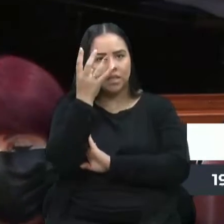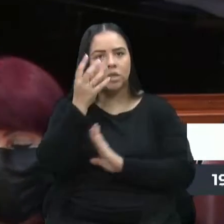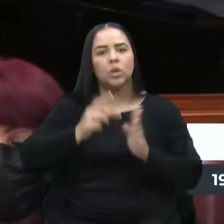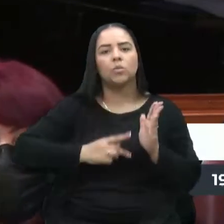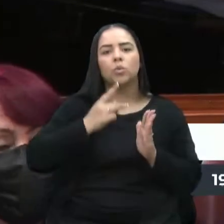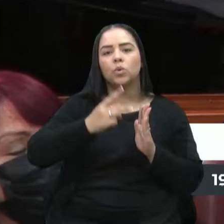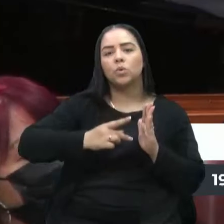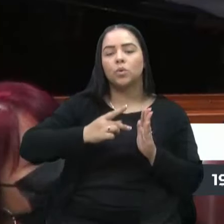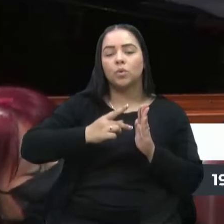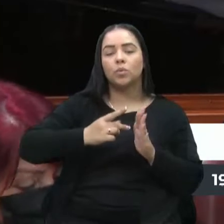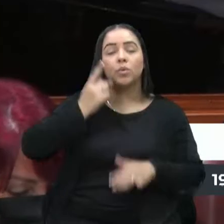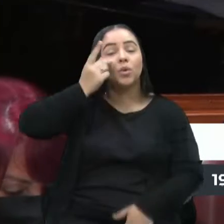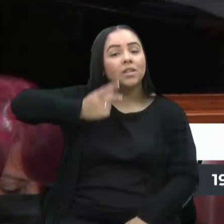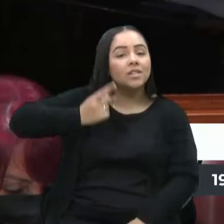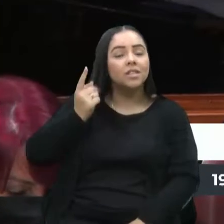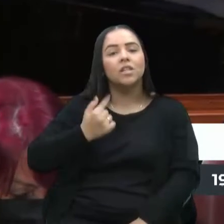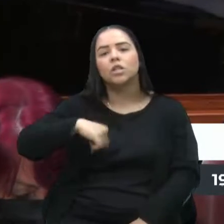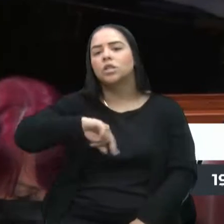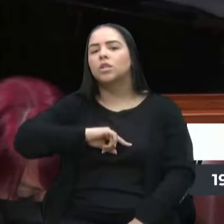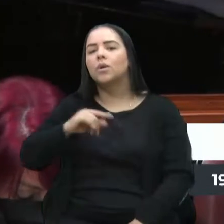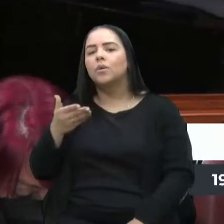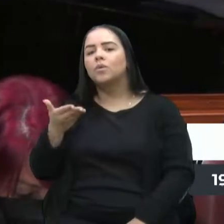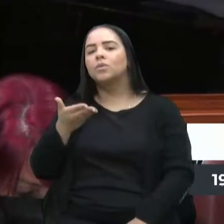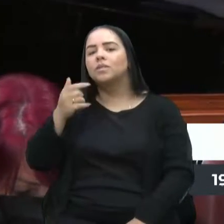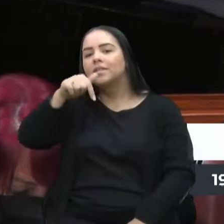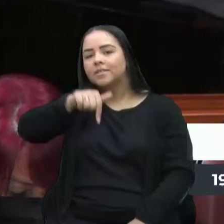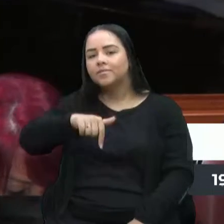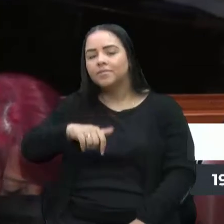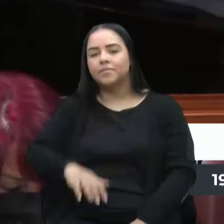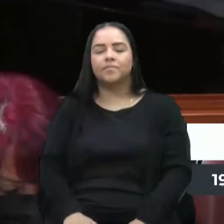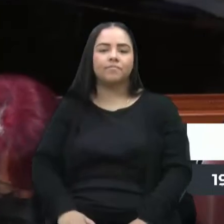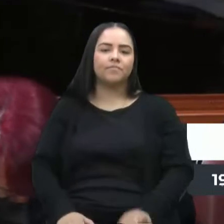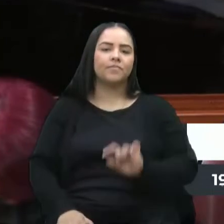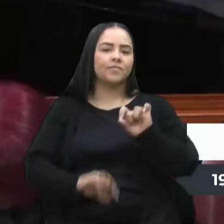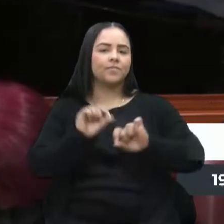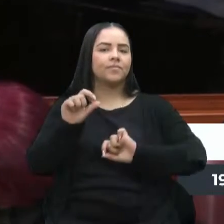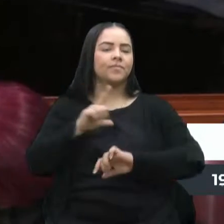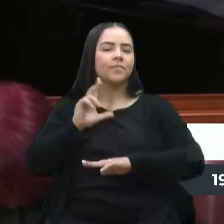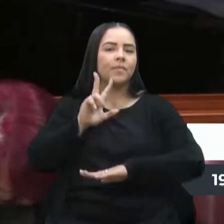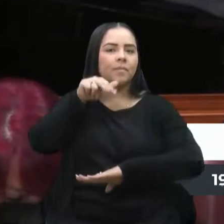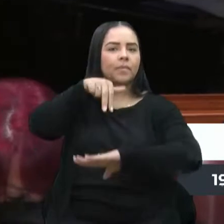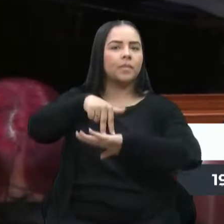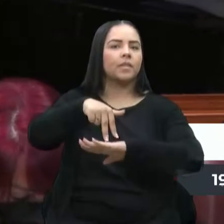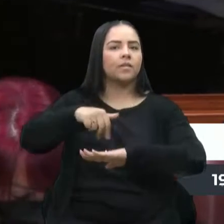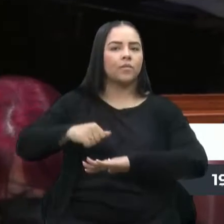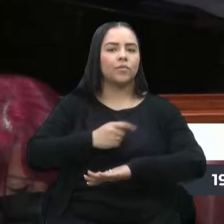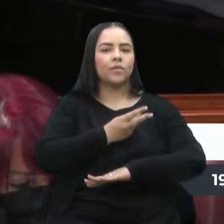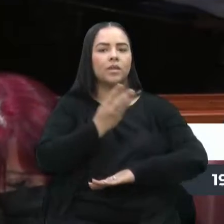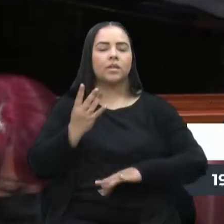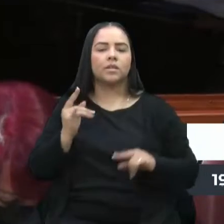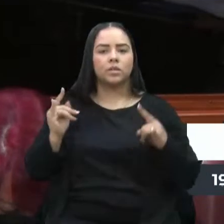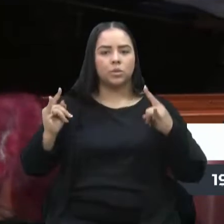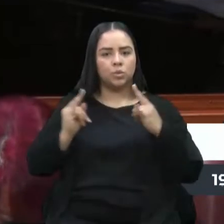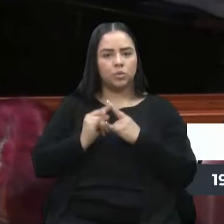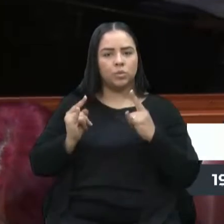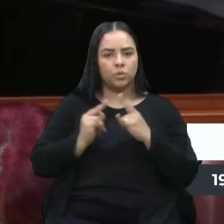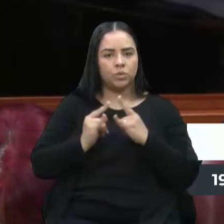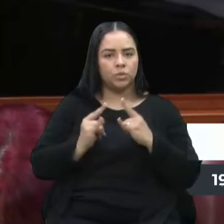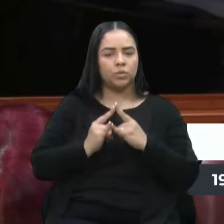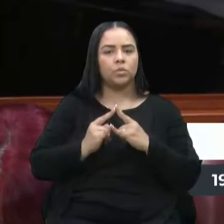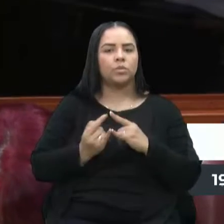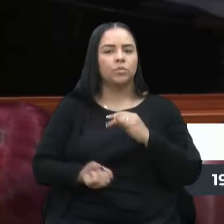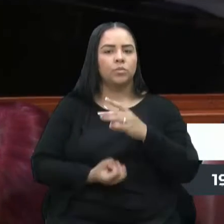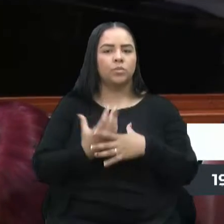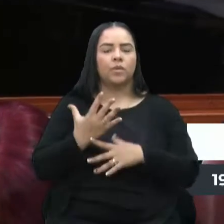e Cá estamos e o que a gente tem hoje é o protagonismo de várias entidades para